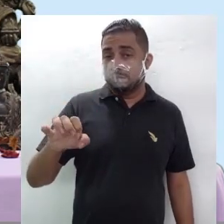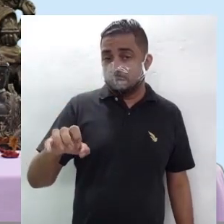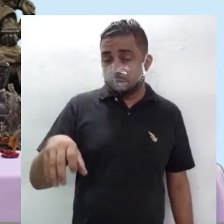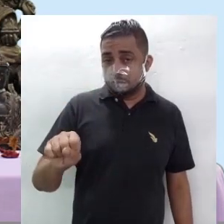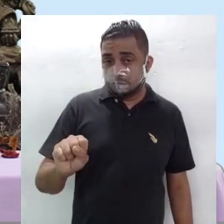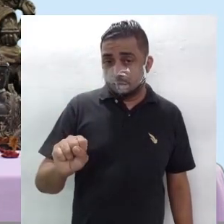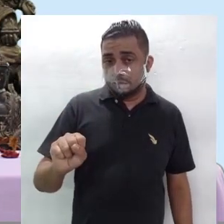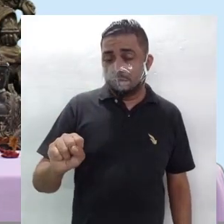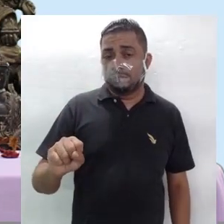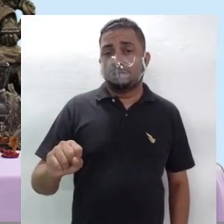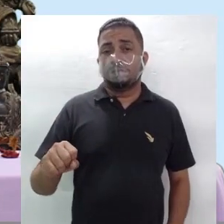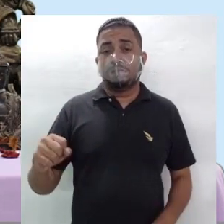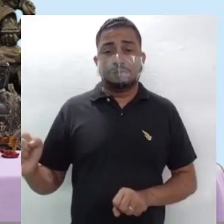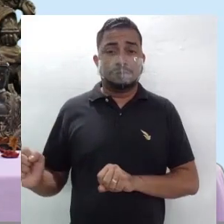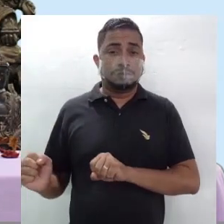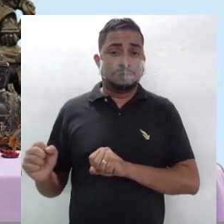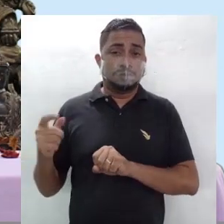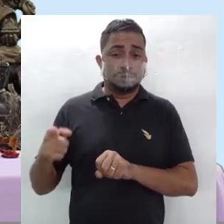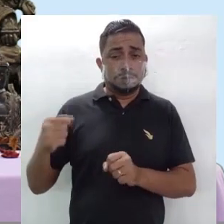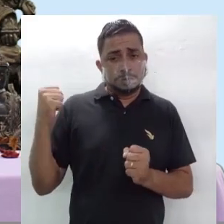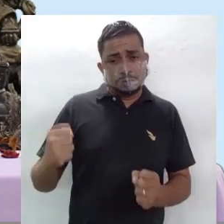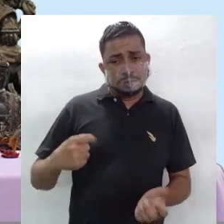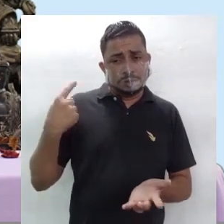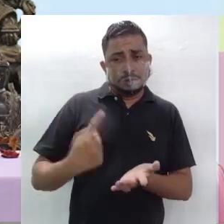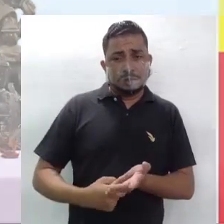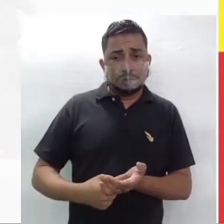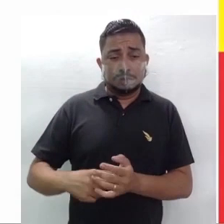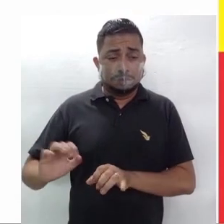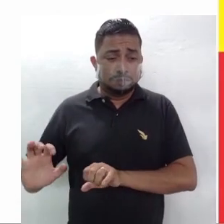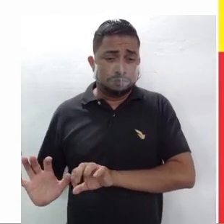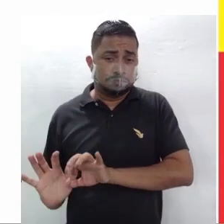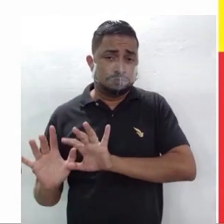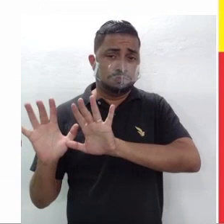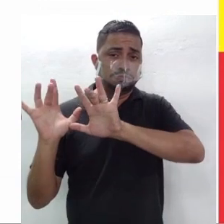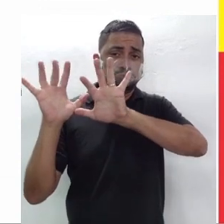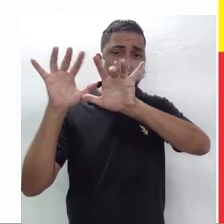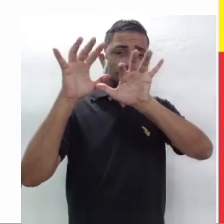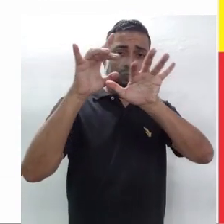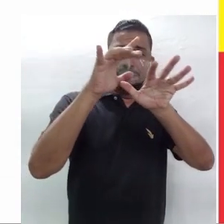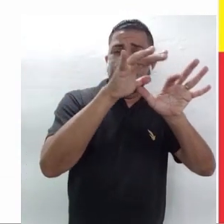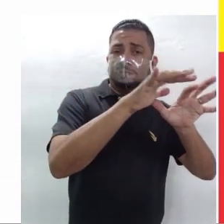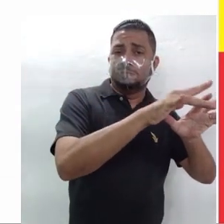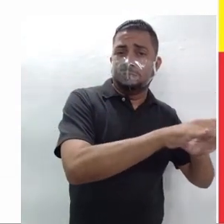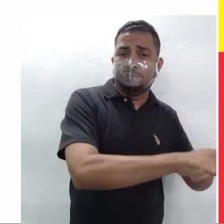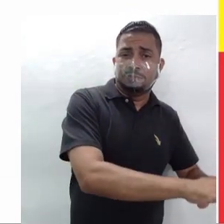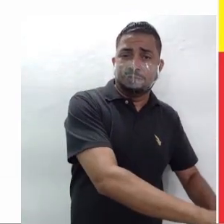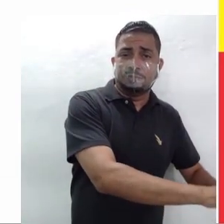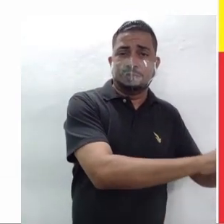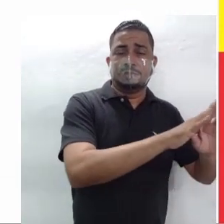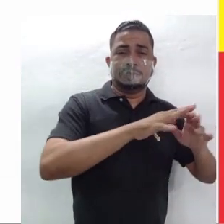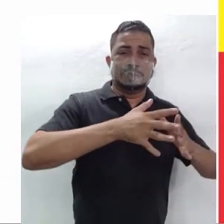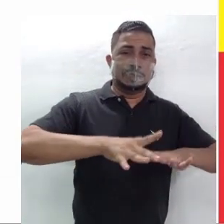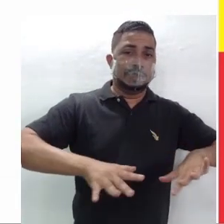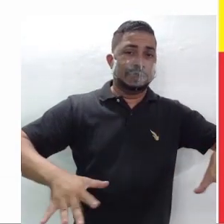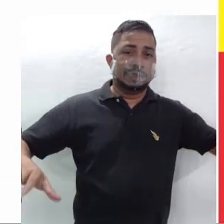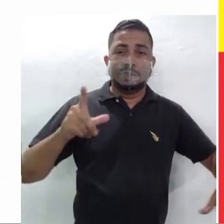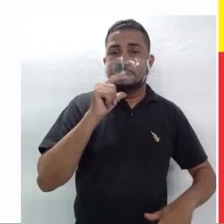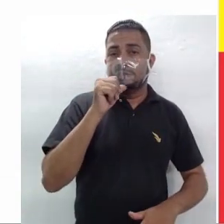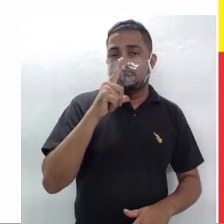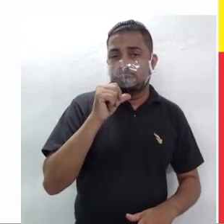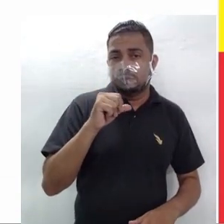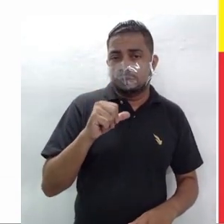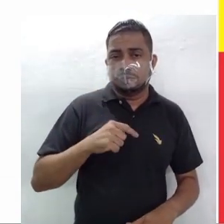elas podem ser aí definidos como as grandes ondas oceânicas que são gerados, na realidade,